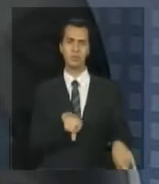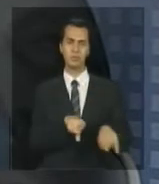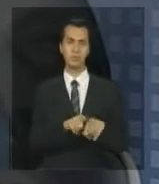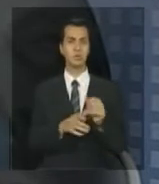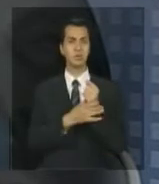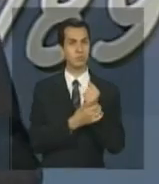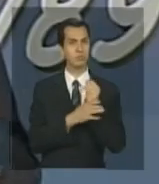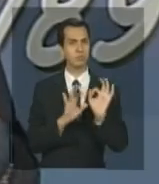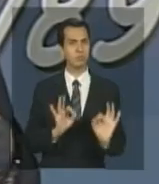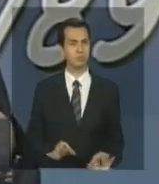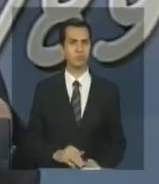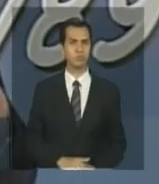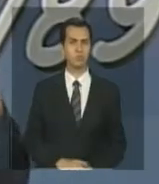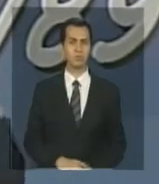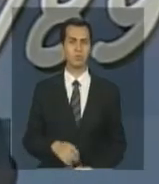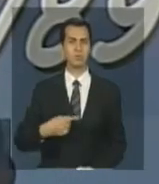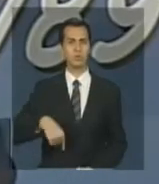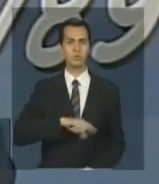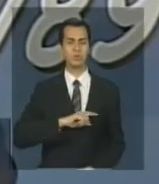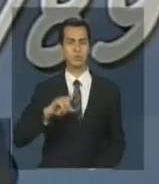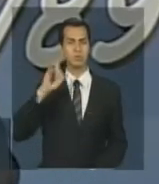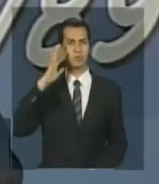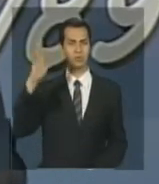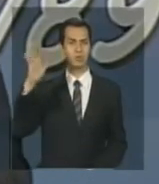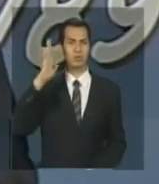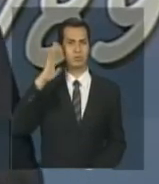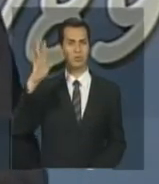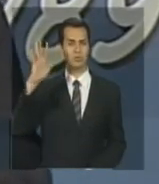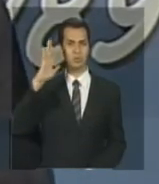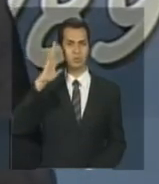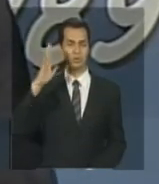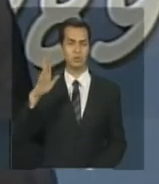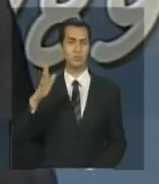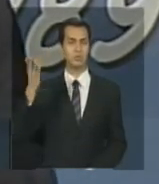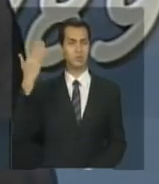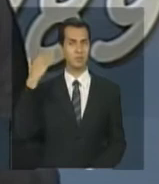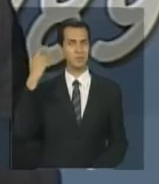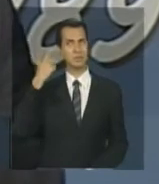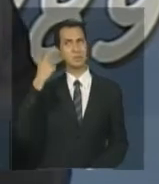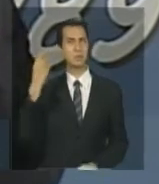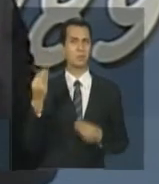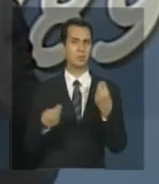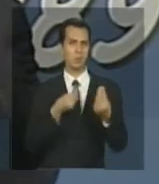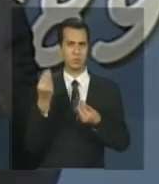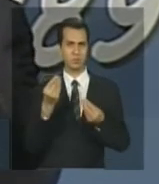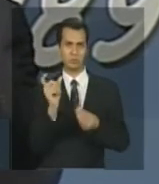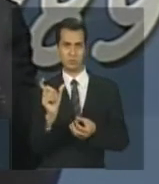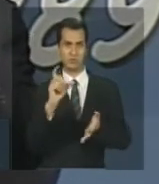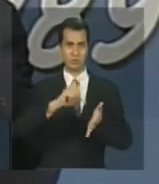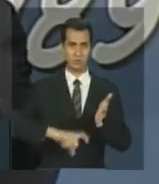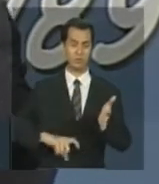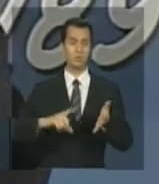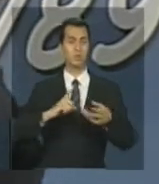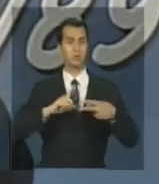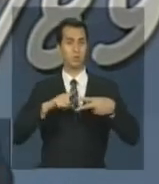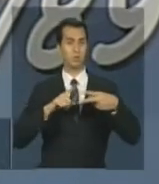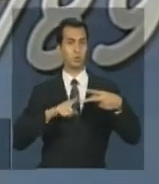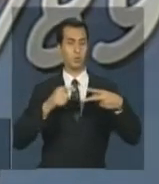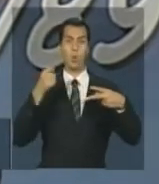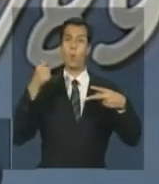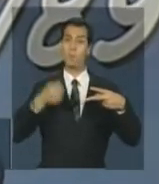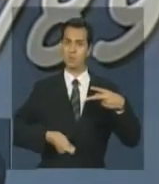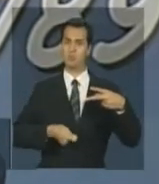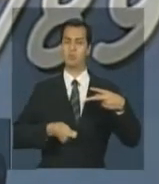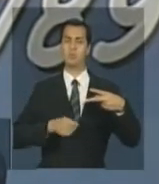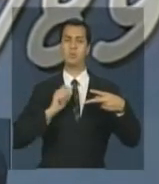e quando nós idealizamos nós introduzimos duas exigências para a